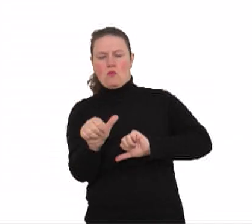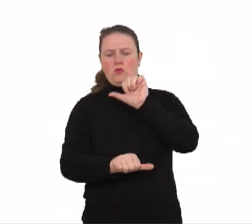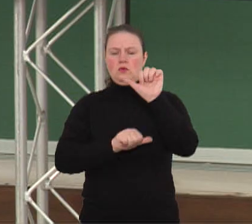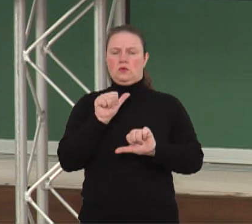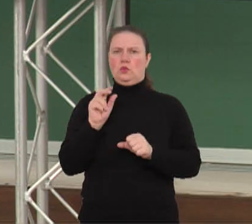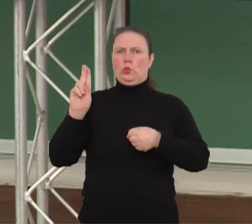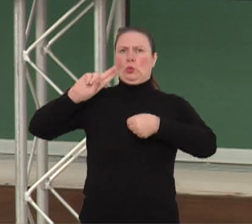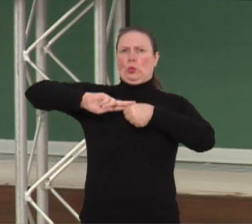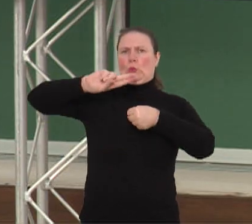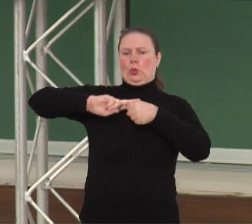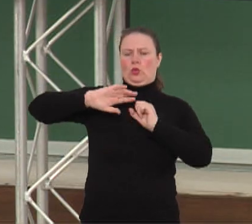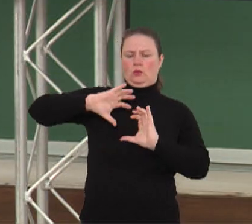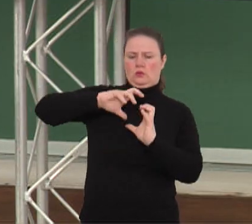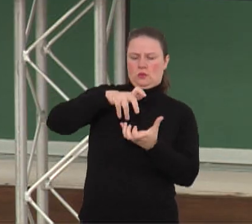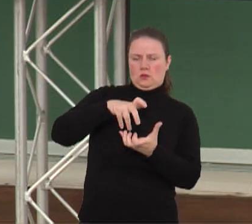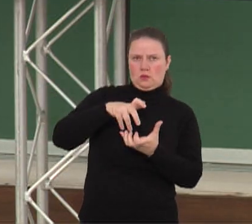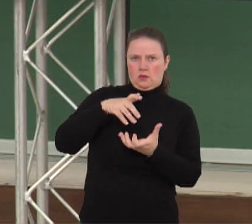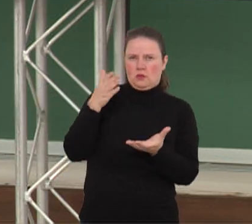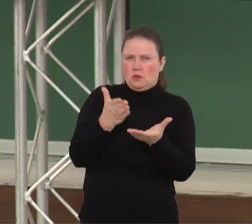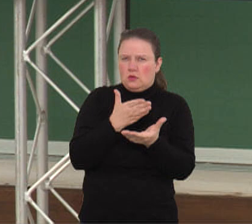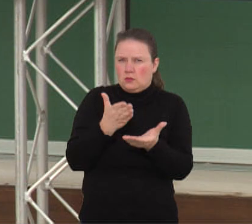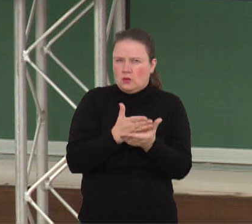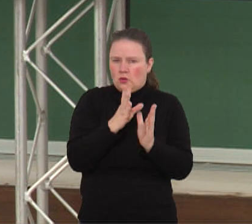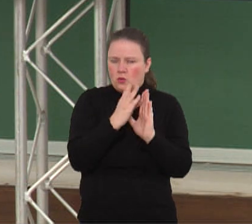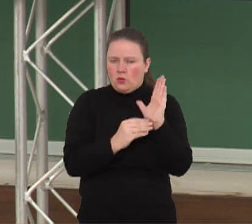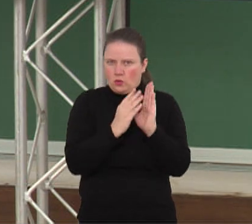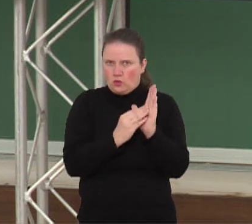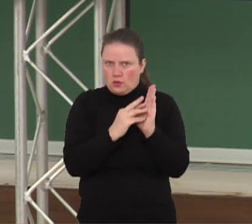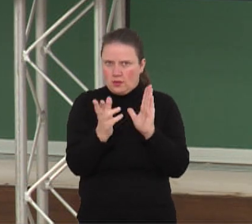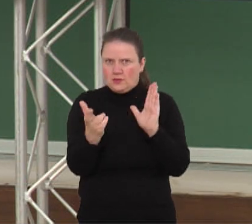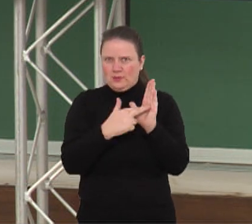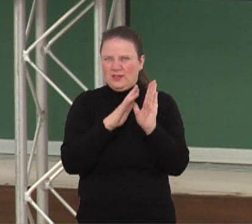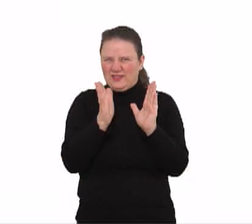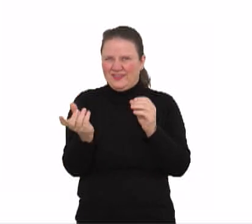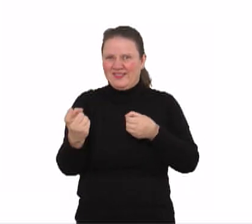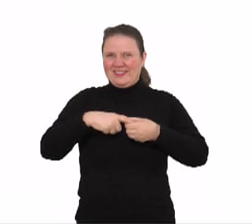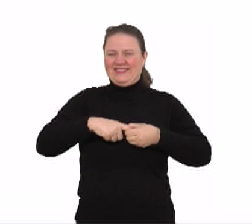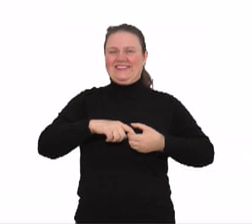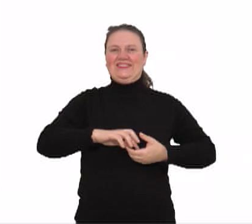Terra. Anota no caderno, responde e a gente já conversa.